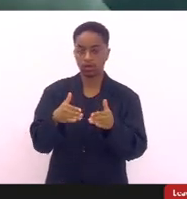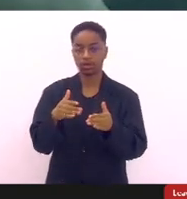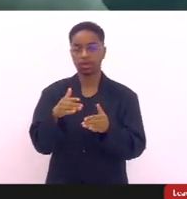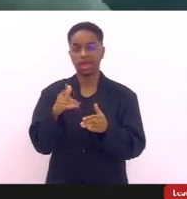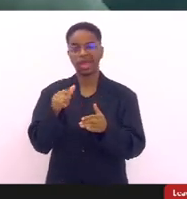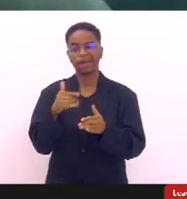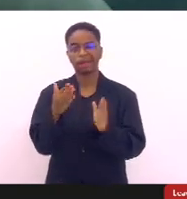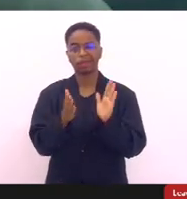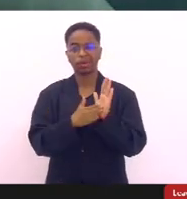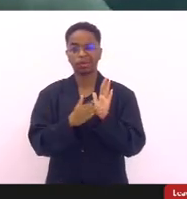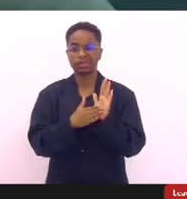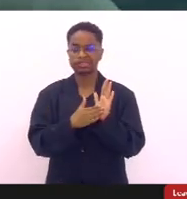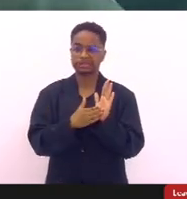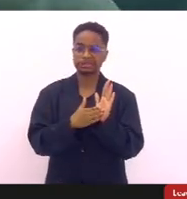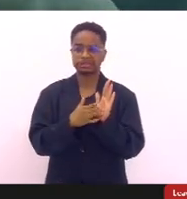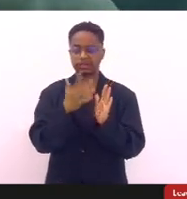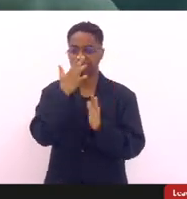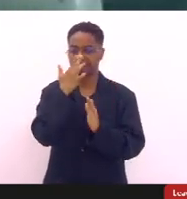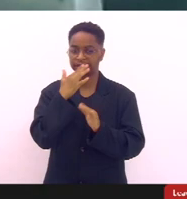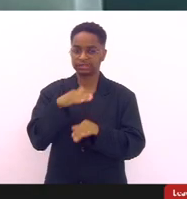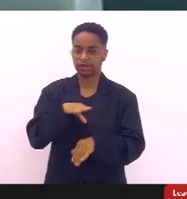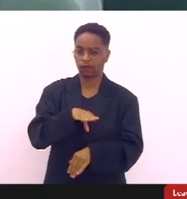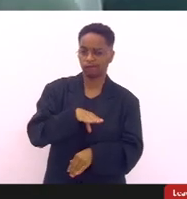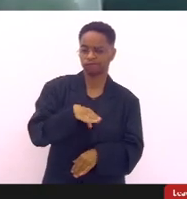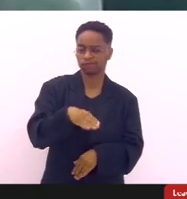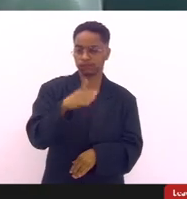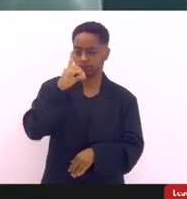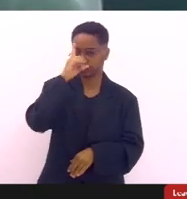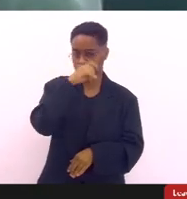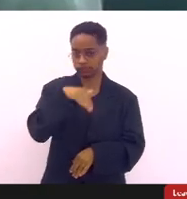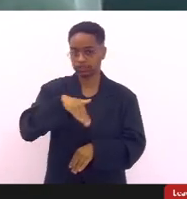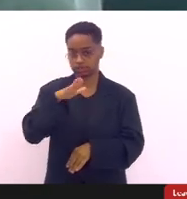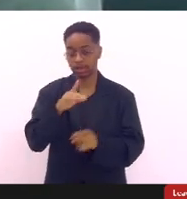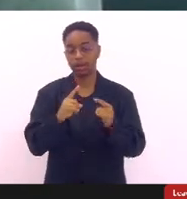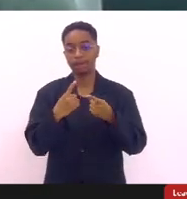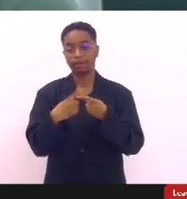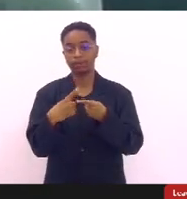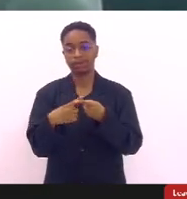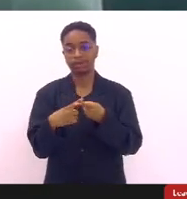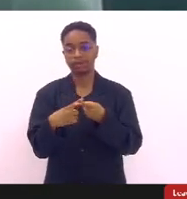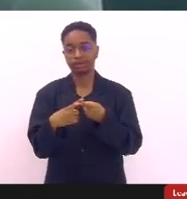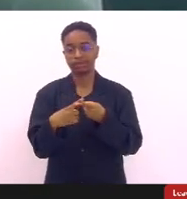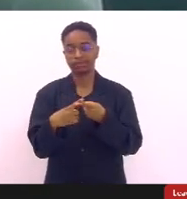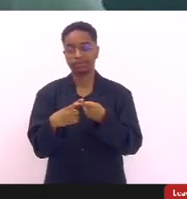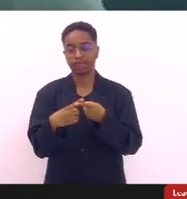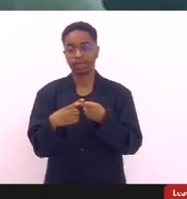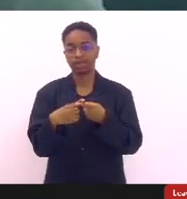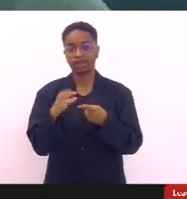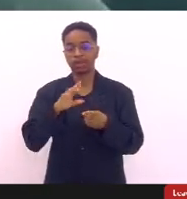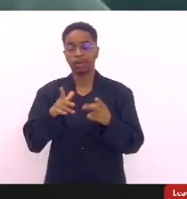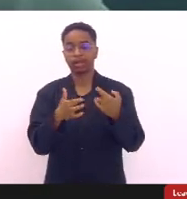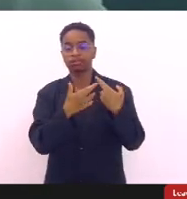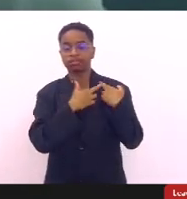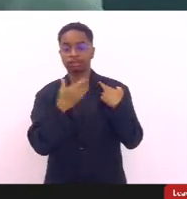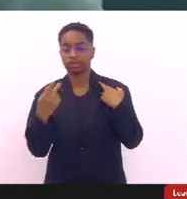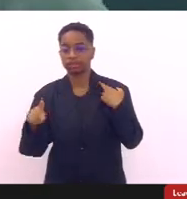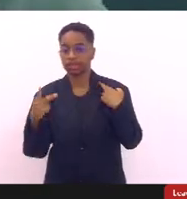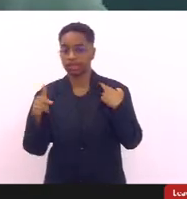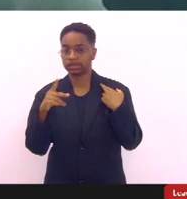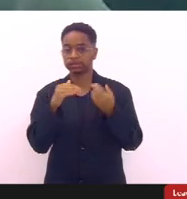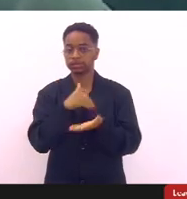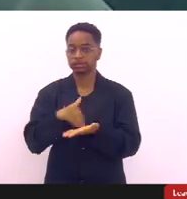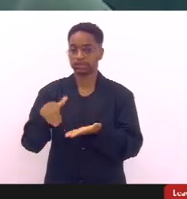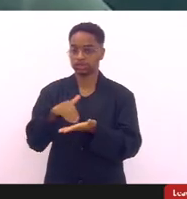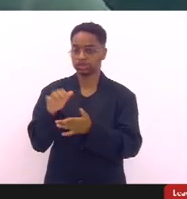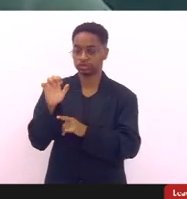proposta um pouco mais ousada. Como eu falei, ela foge da governabilidade da secretária de Estado, né? Então, teria que ter,